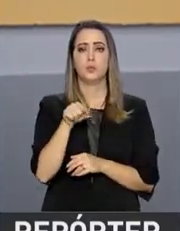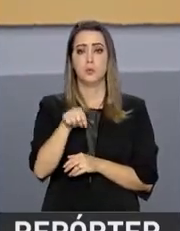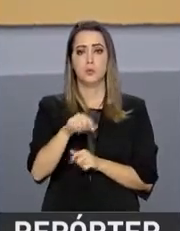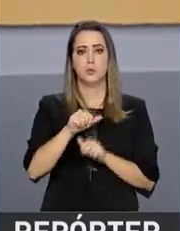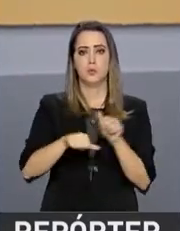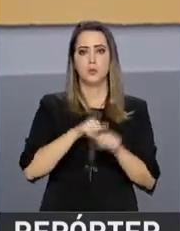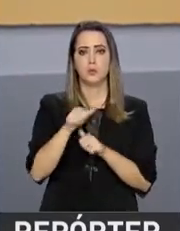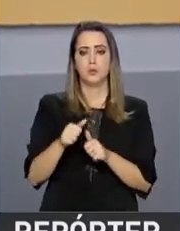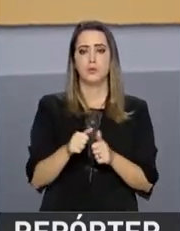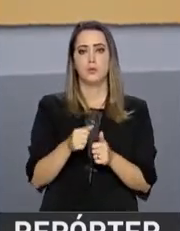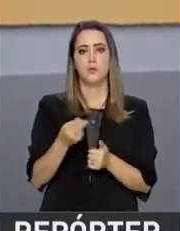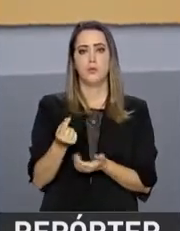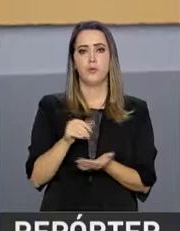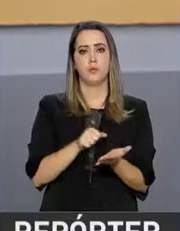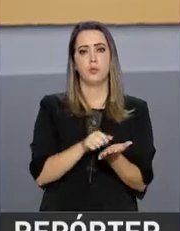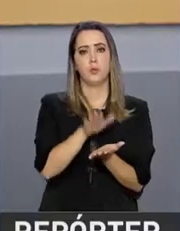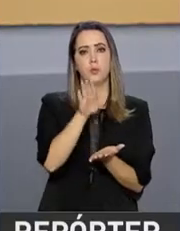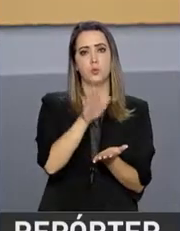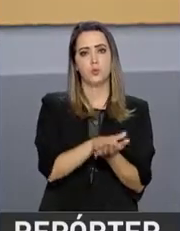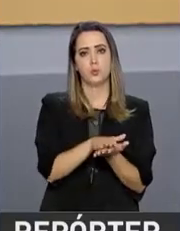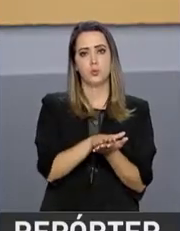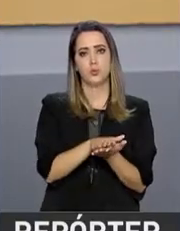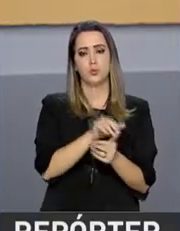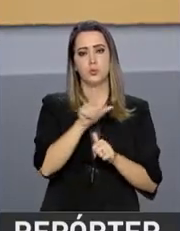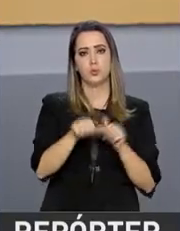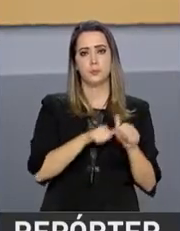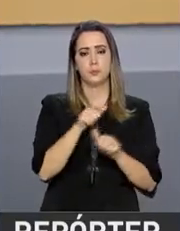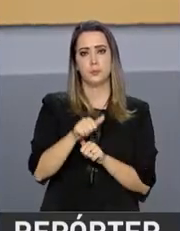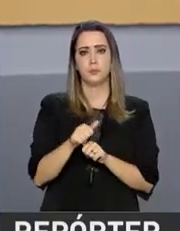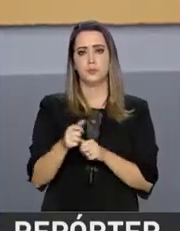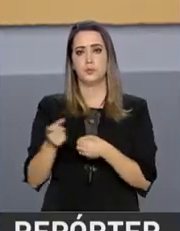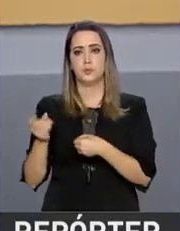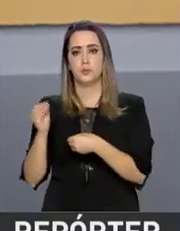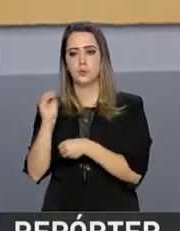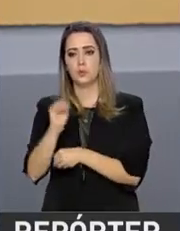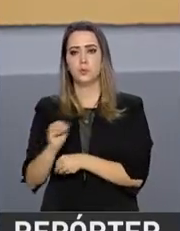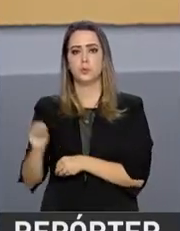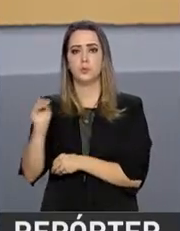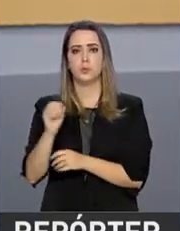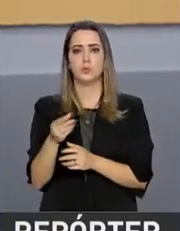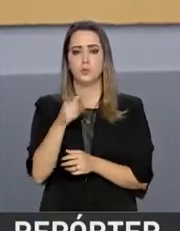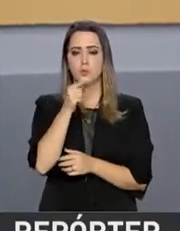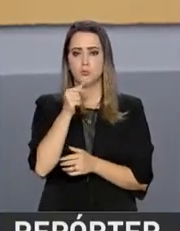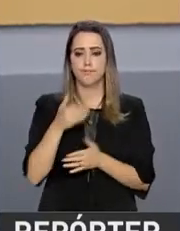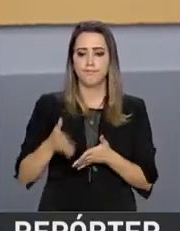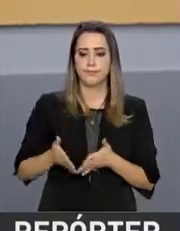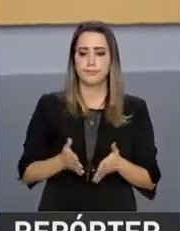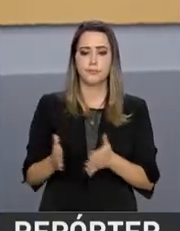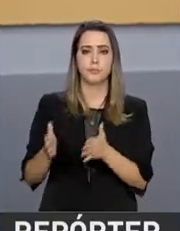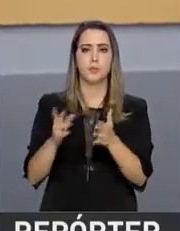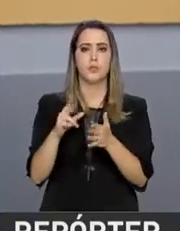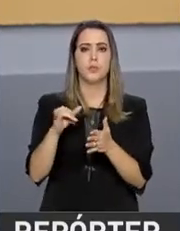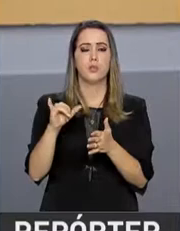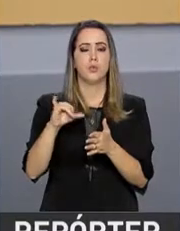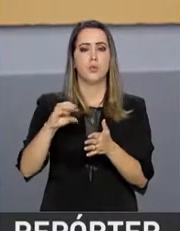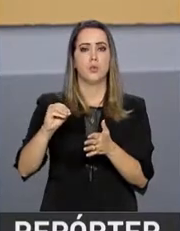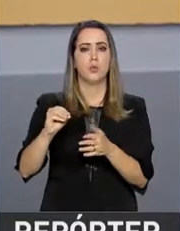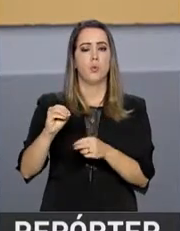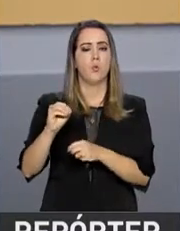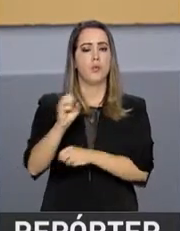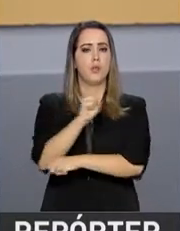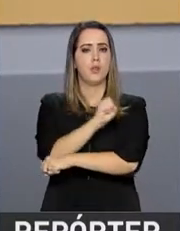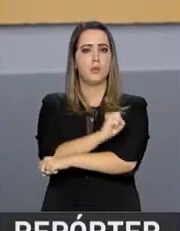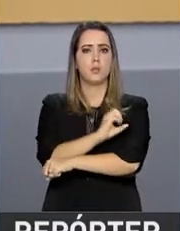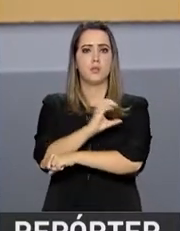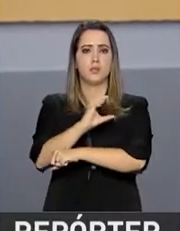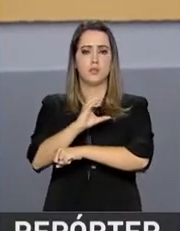dos valores de multas ambientais em investimentos na recuperação de nascentes dos rios São Francisco e Parnaíba. A